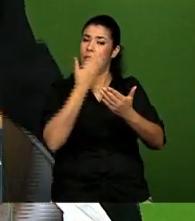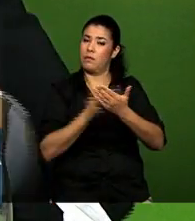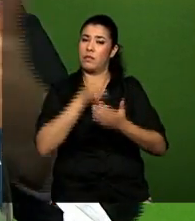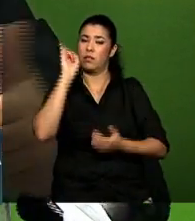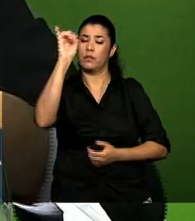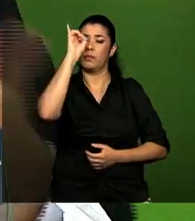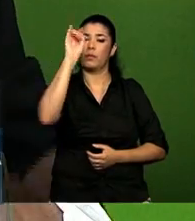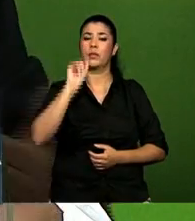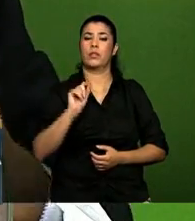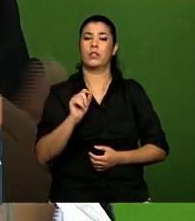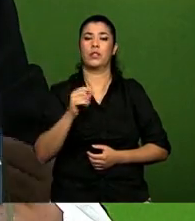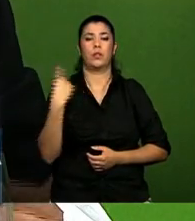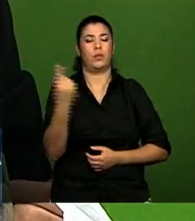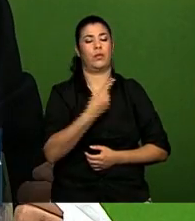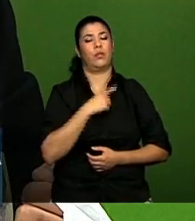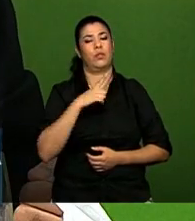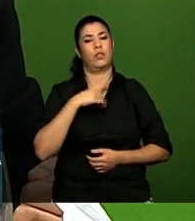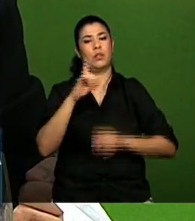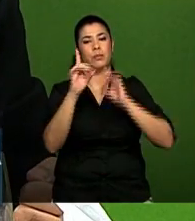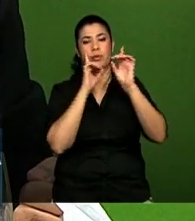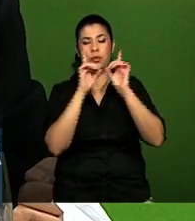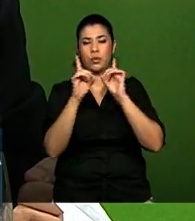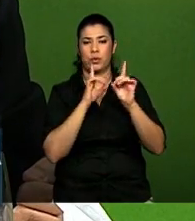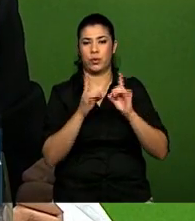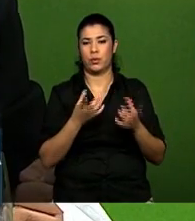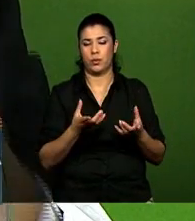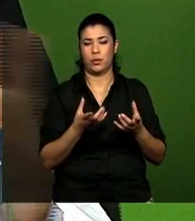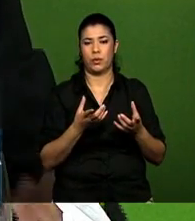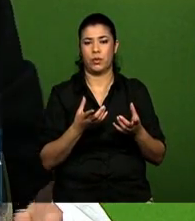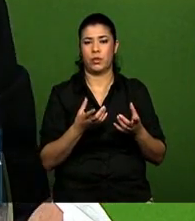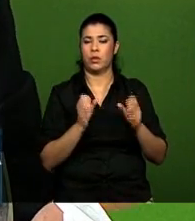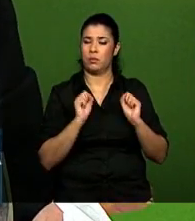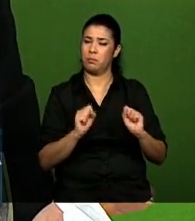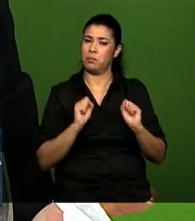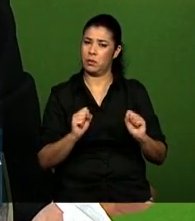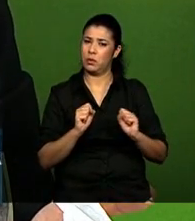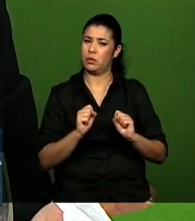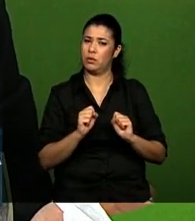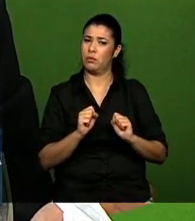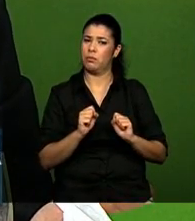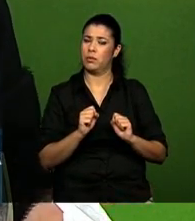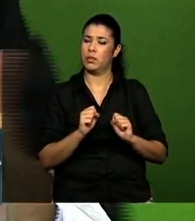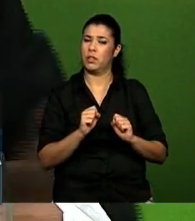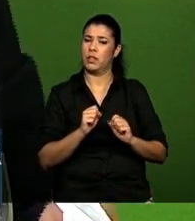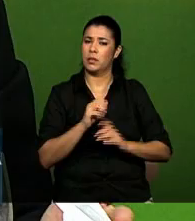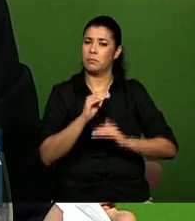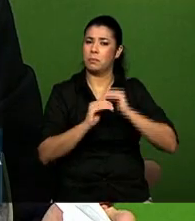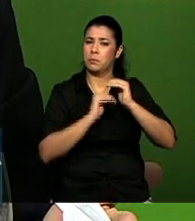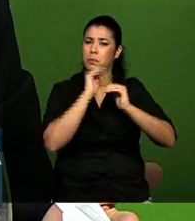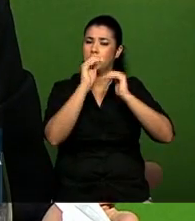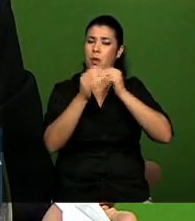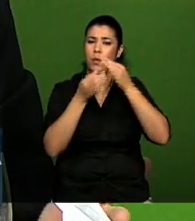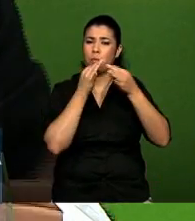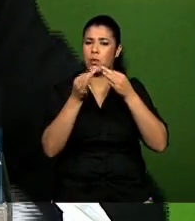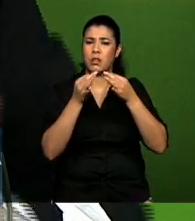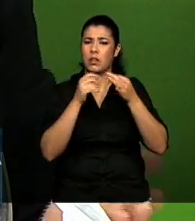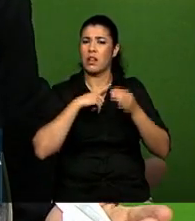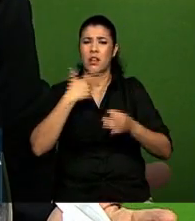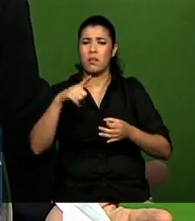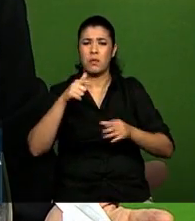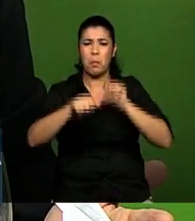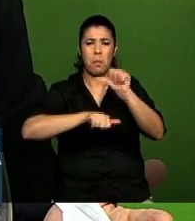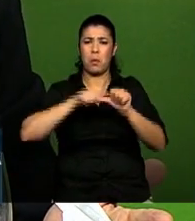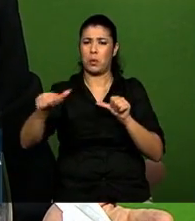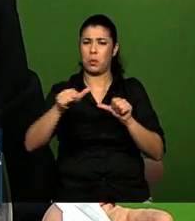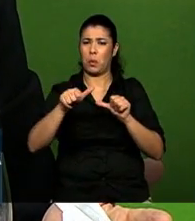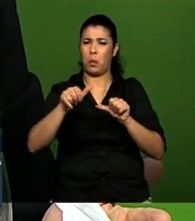importante que nesse diálogo a gente possa né e eh eh construir essas opiniões não há alteração de rumo não há